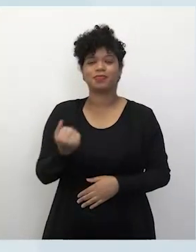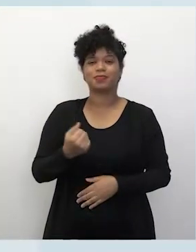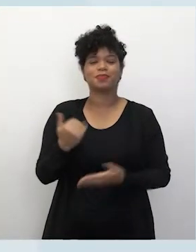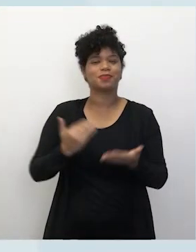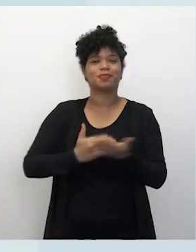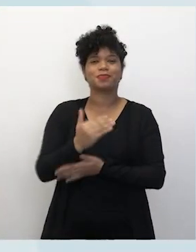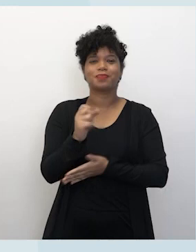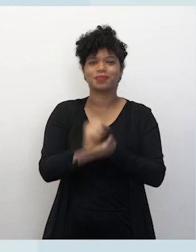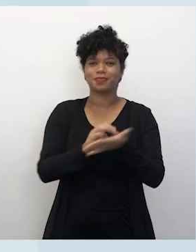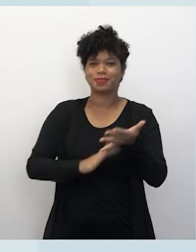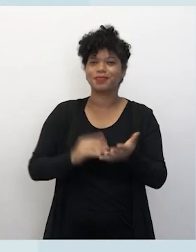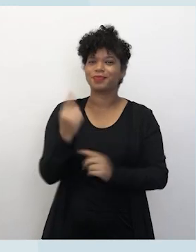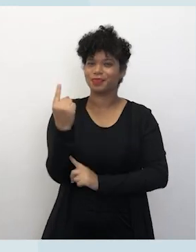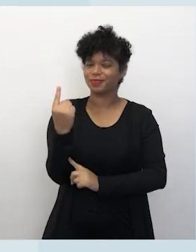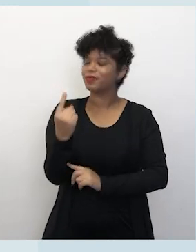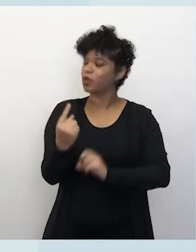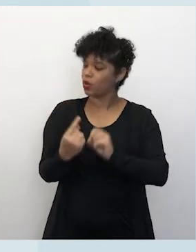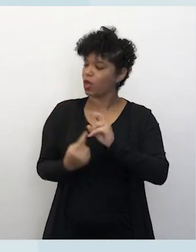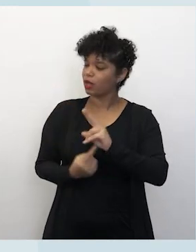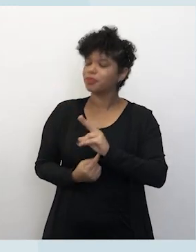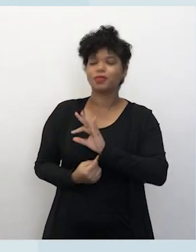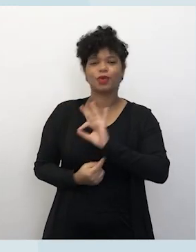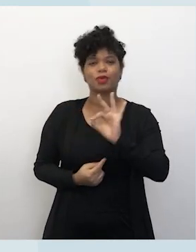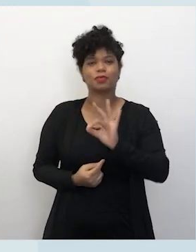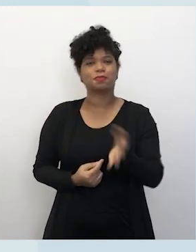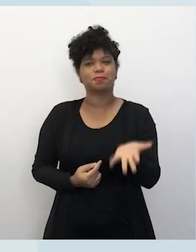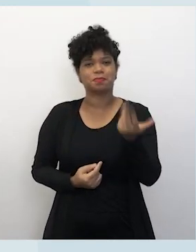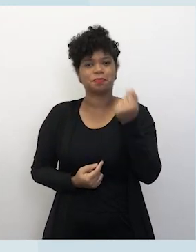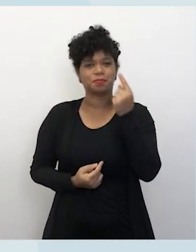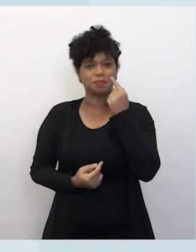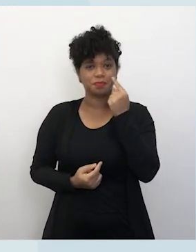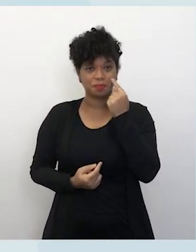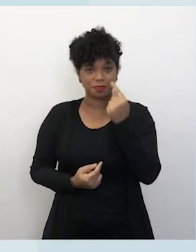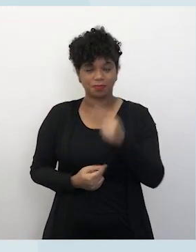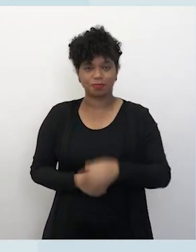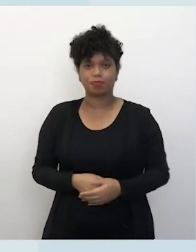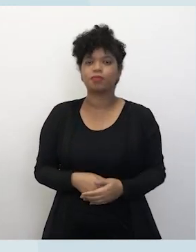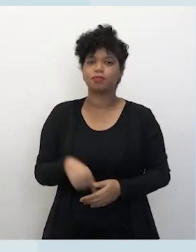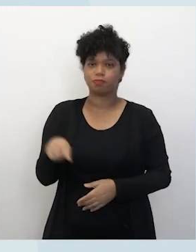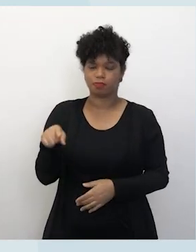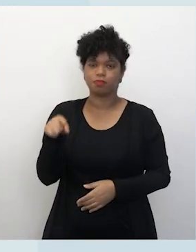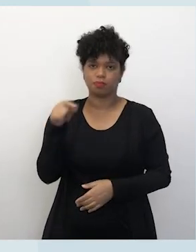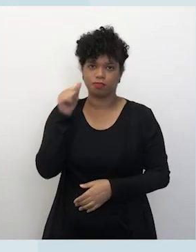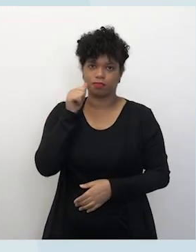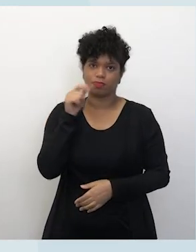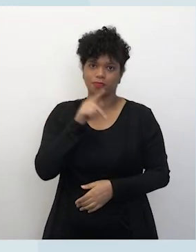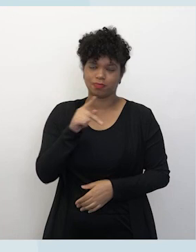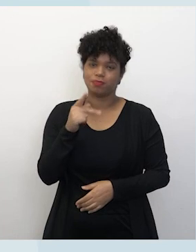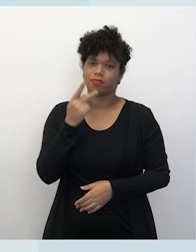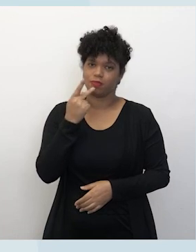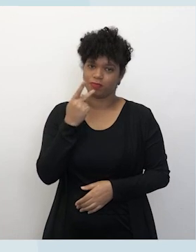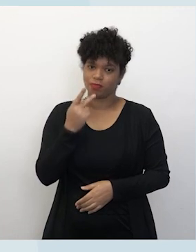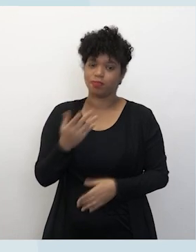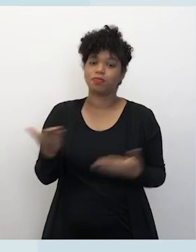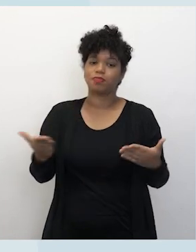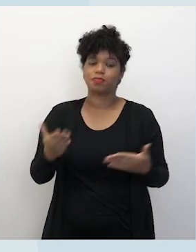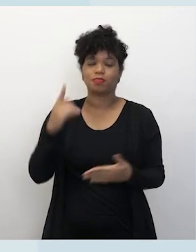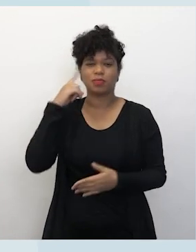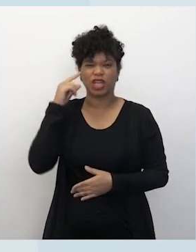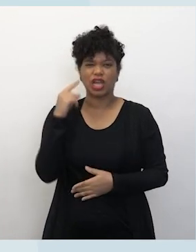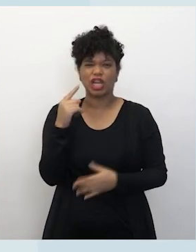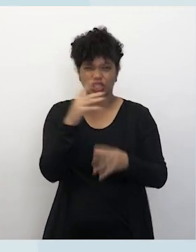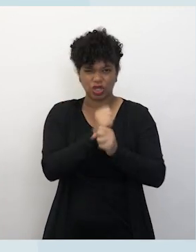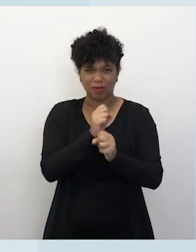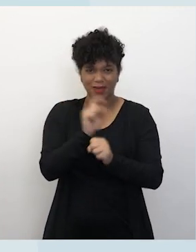com a atividade 1, Viane. Tranquilo? Tranquilo. Beleza, então vamos fazer, como você bem disse, né, a ideia da aula de hoje, né, não é fazer